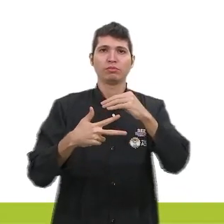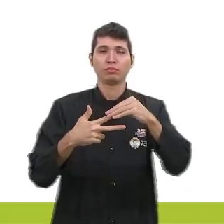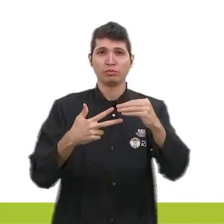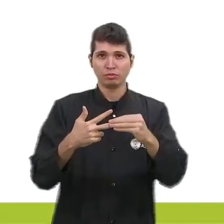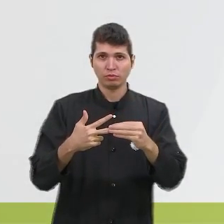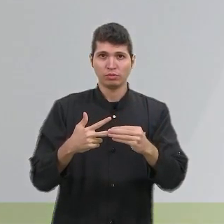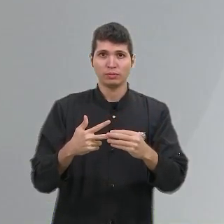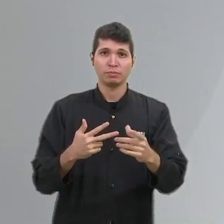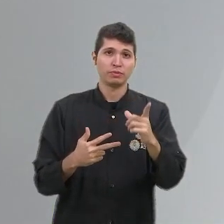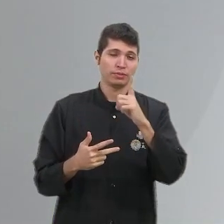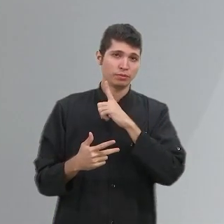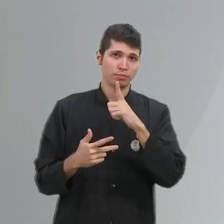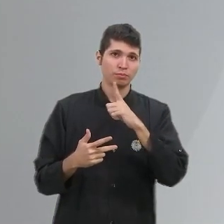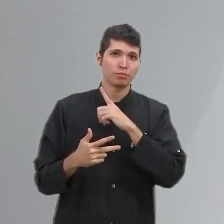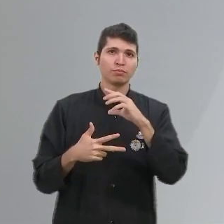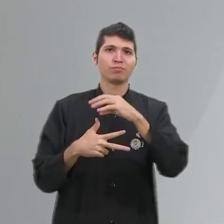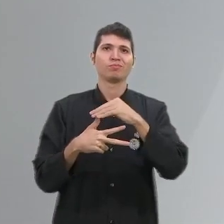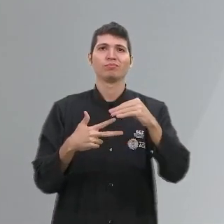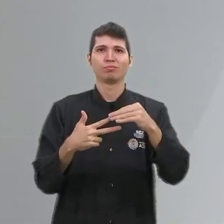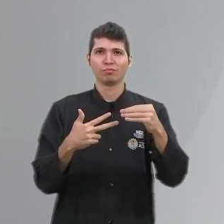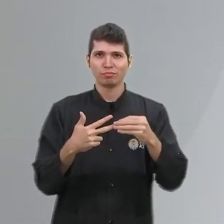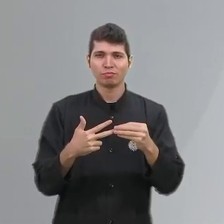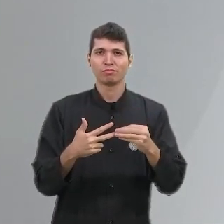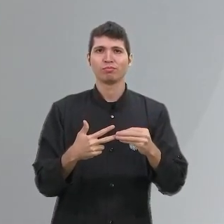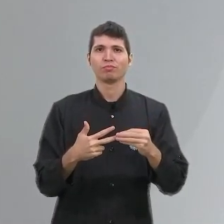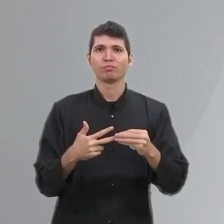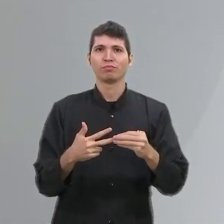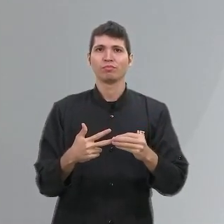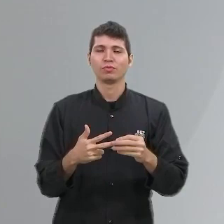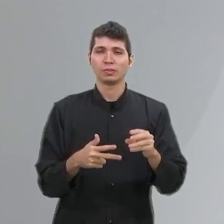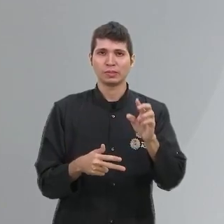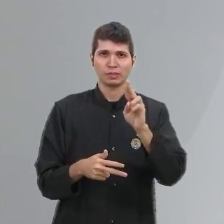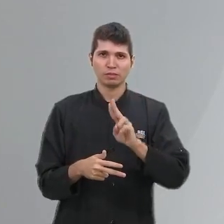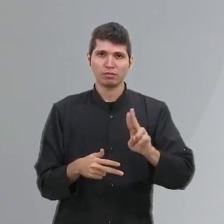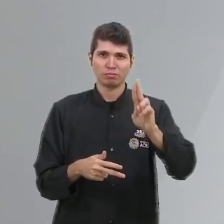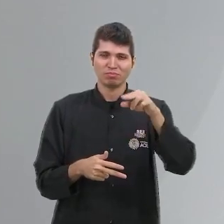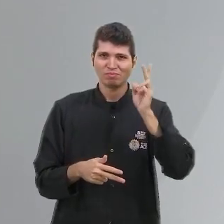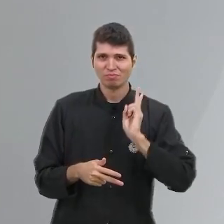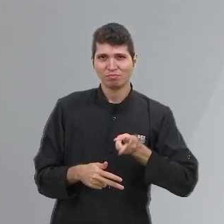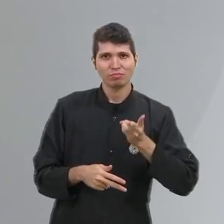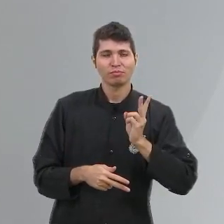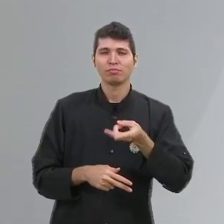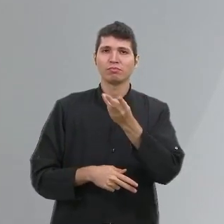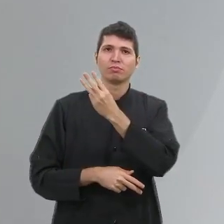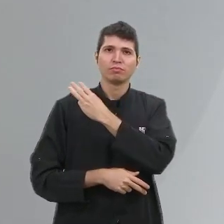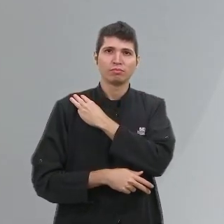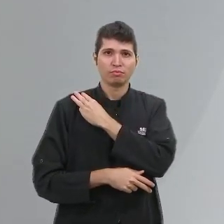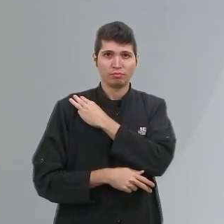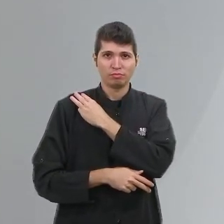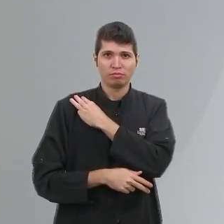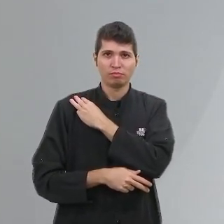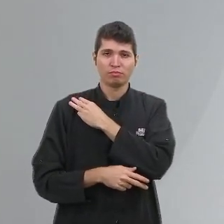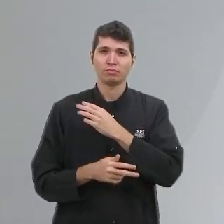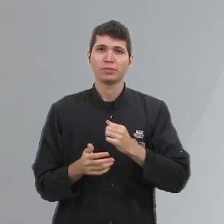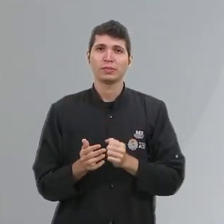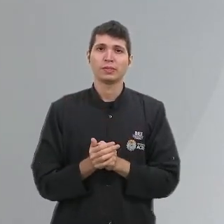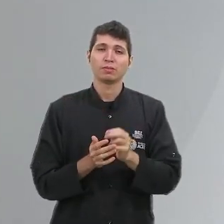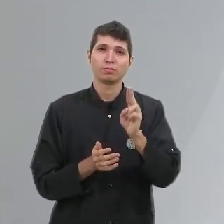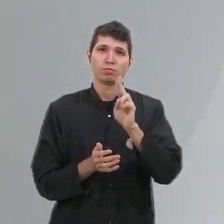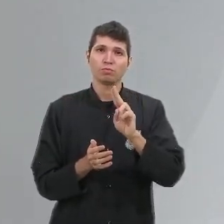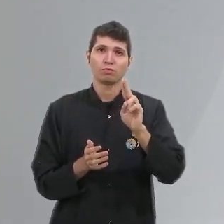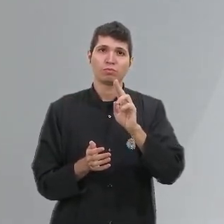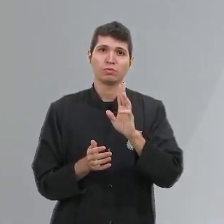caderno. Pessoal, não esqueça, tá? A gente está trabalhando sempre com o caderno de terceiro ano, então vocês vão encontrar questões lá no caderno. Abra lá no seu caderno, na